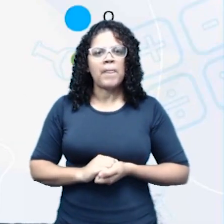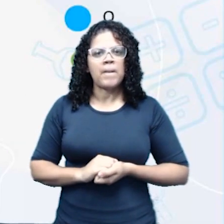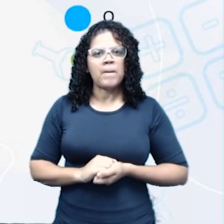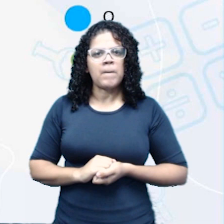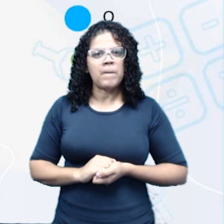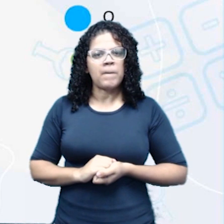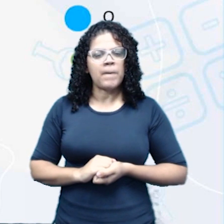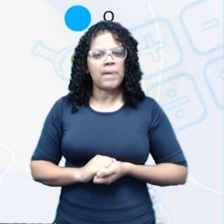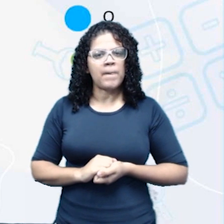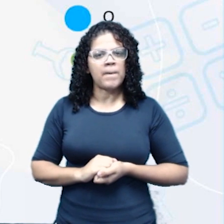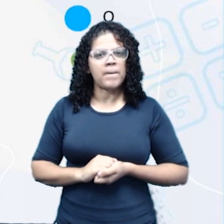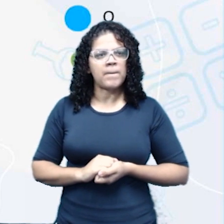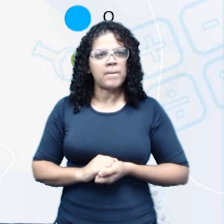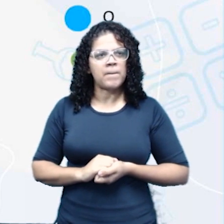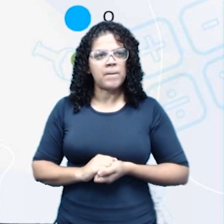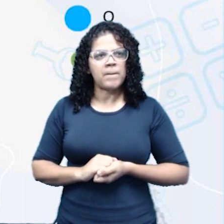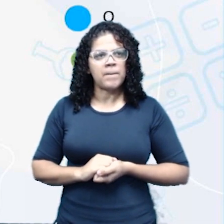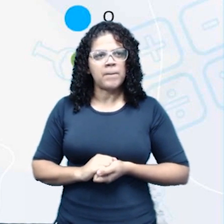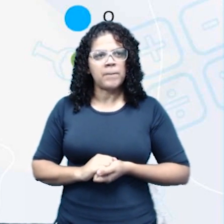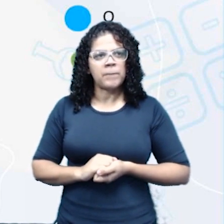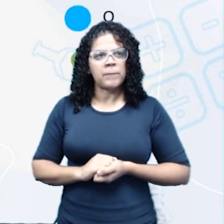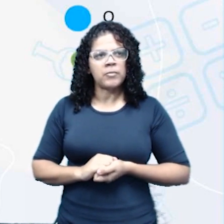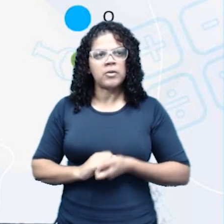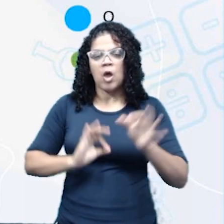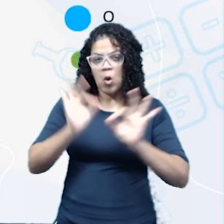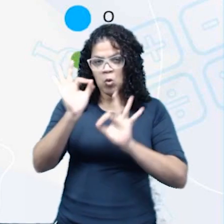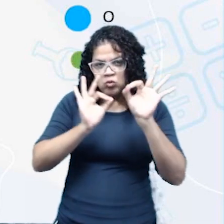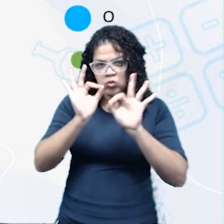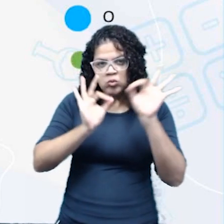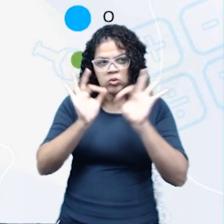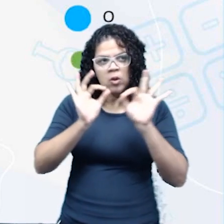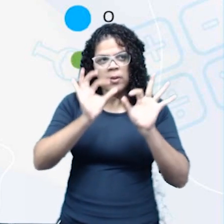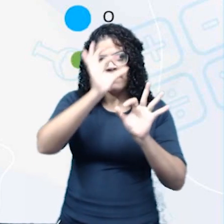A celulose tem essa forma aqui.